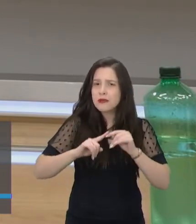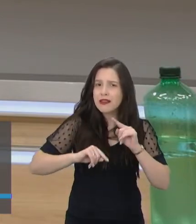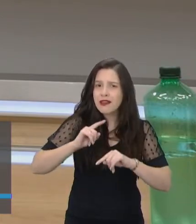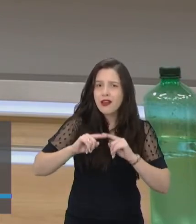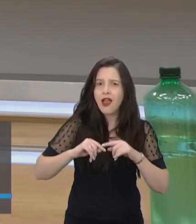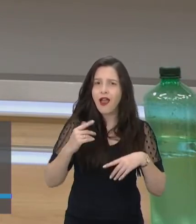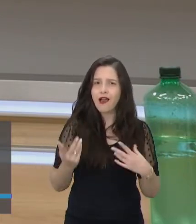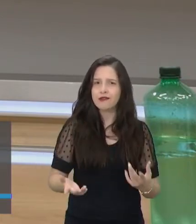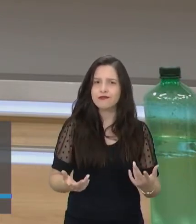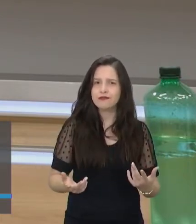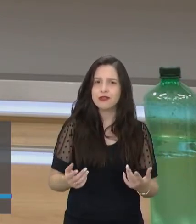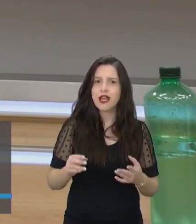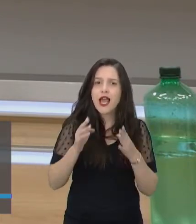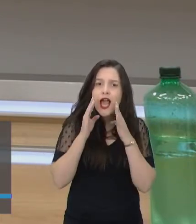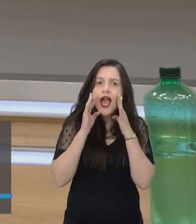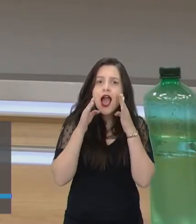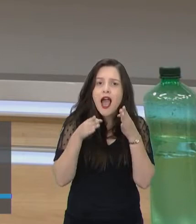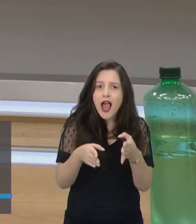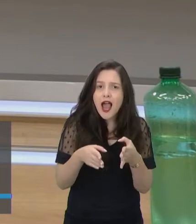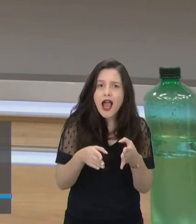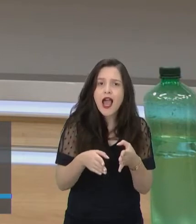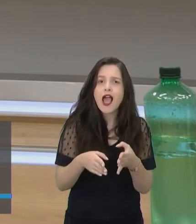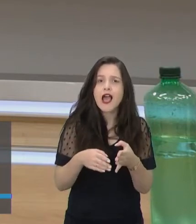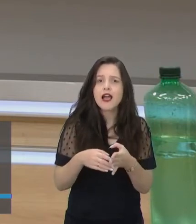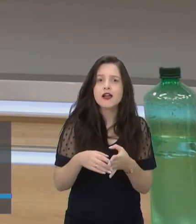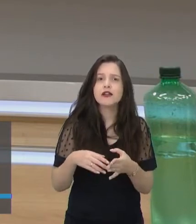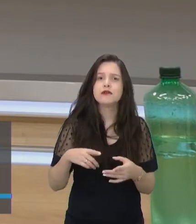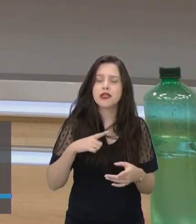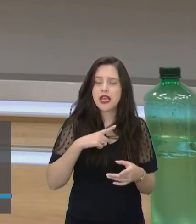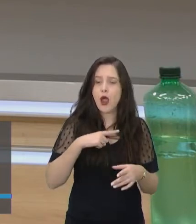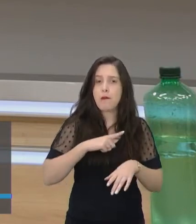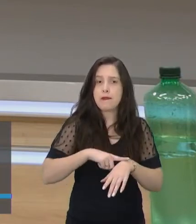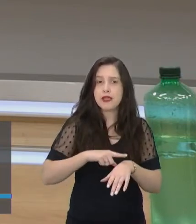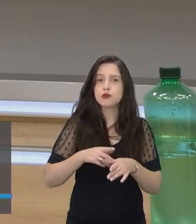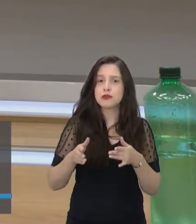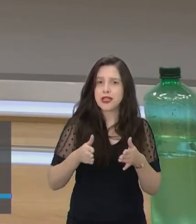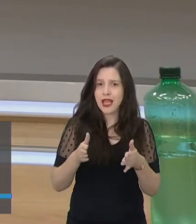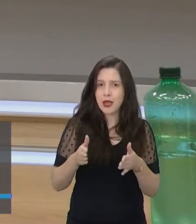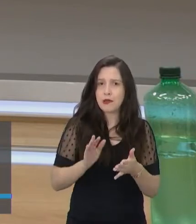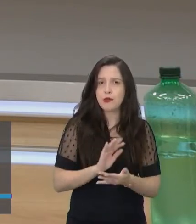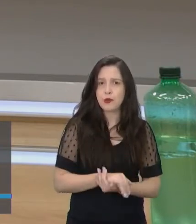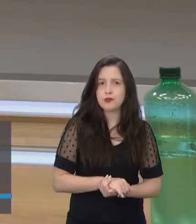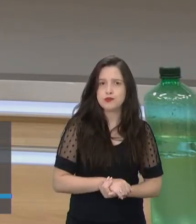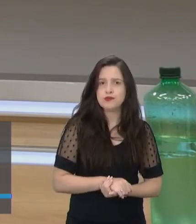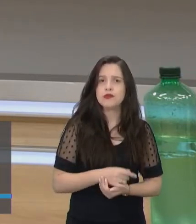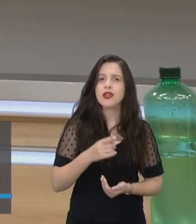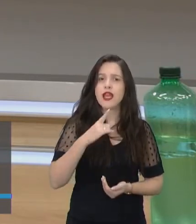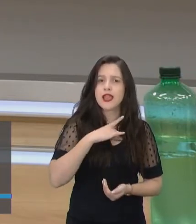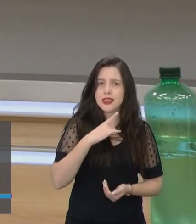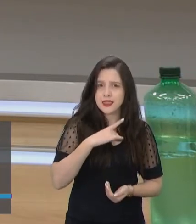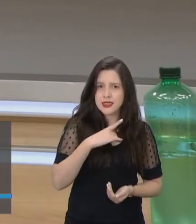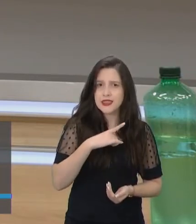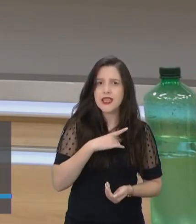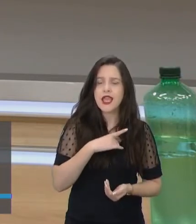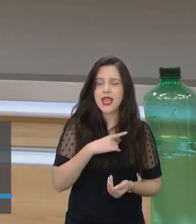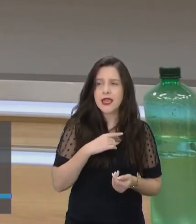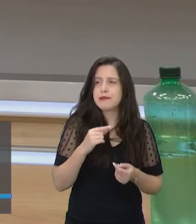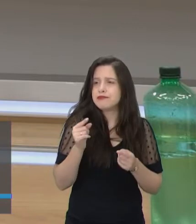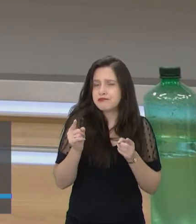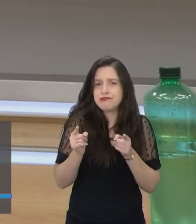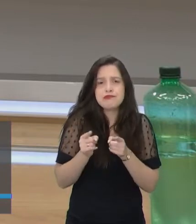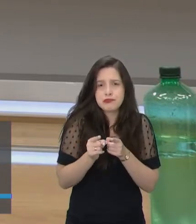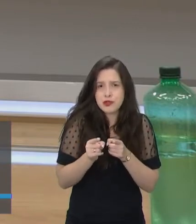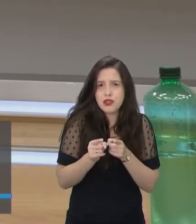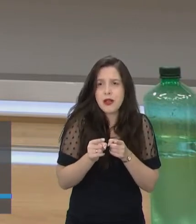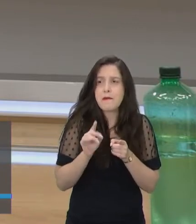que, além de tudo, demoram para decompor e, ao mesmo tempo, tem um peso muito pequeno, então tem